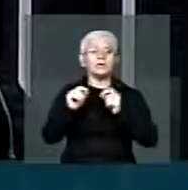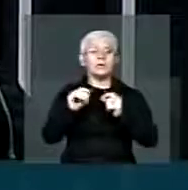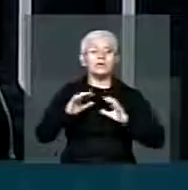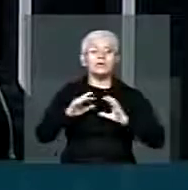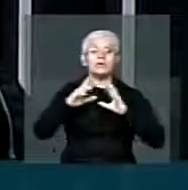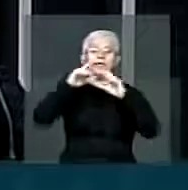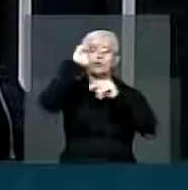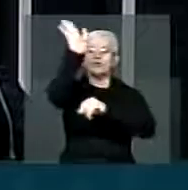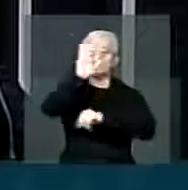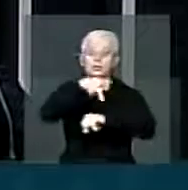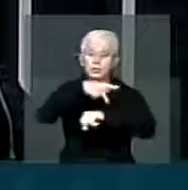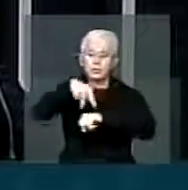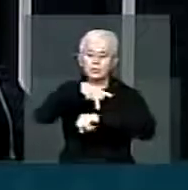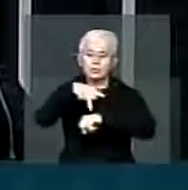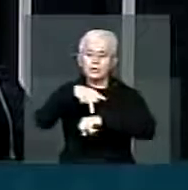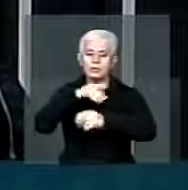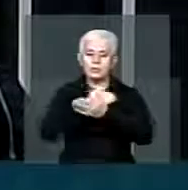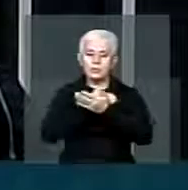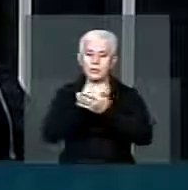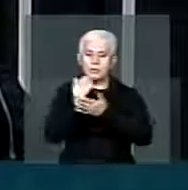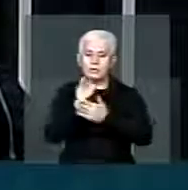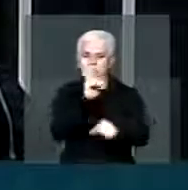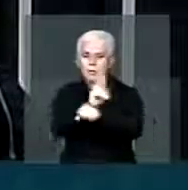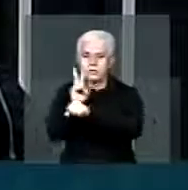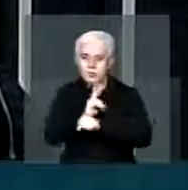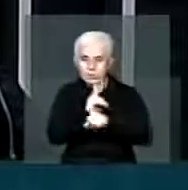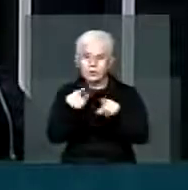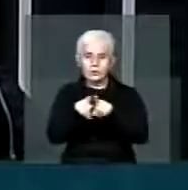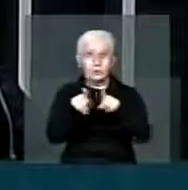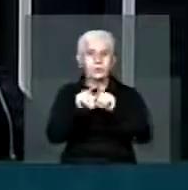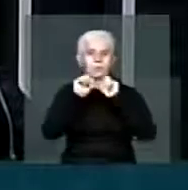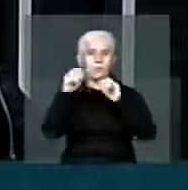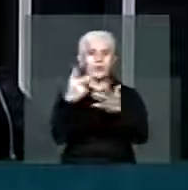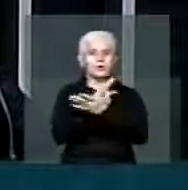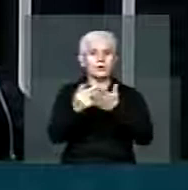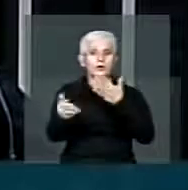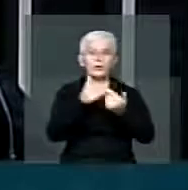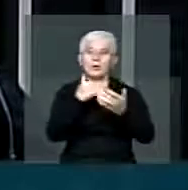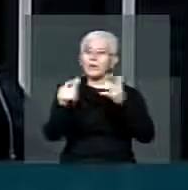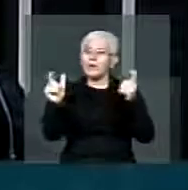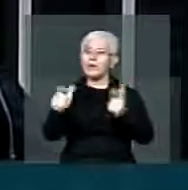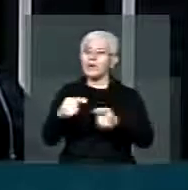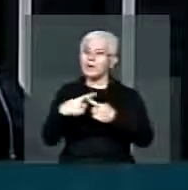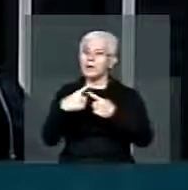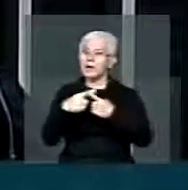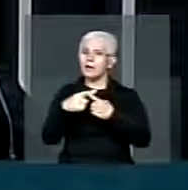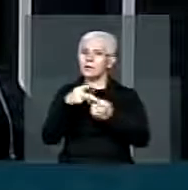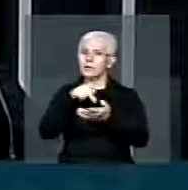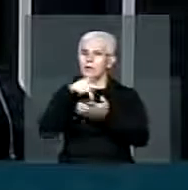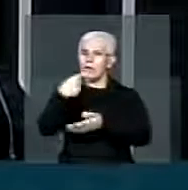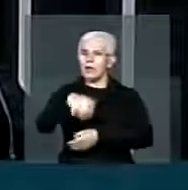tragédia, ela poderia ter ocorrido em qualquer lugar, porque, historicamente, nós nunca nos preocupamos com isso.